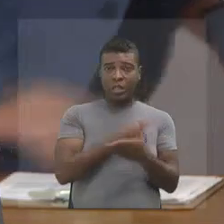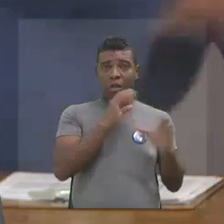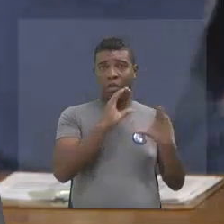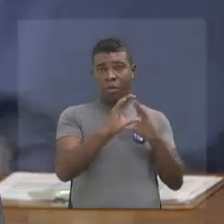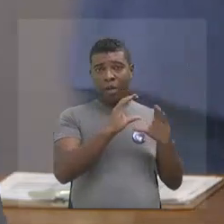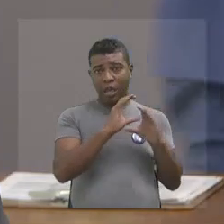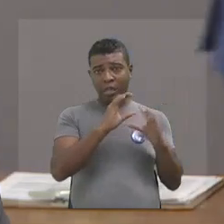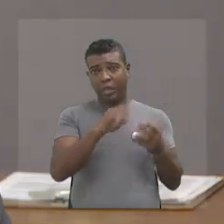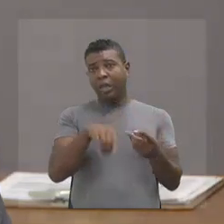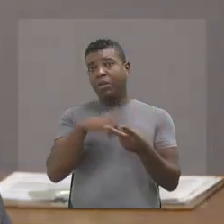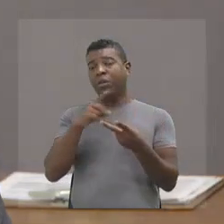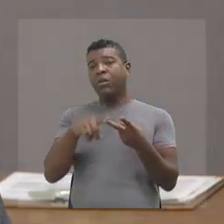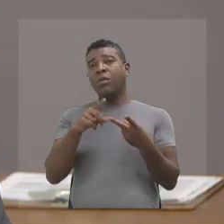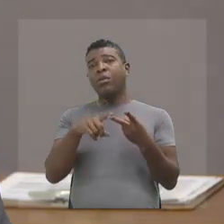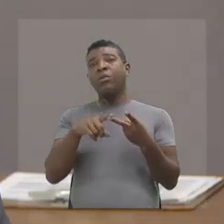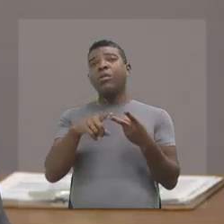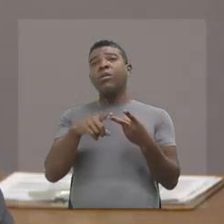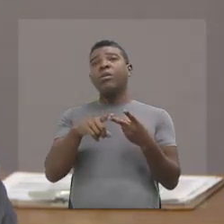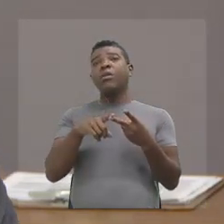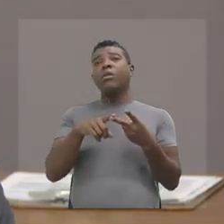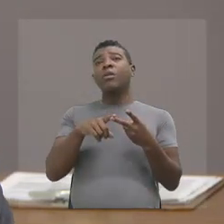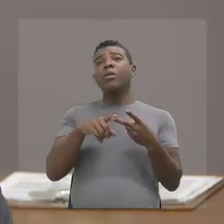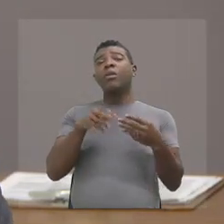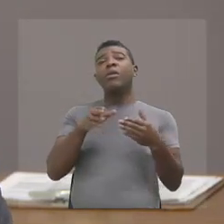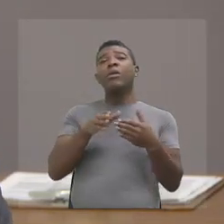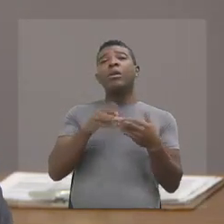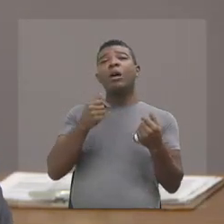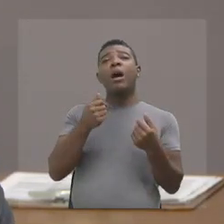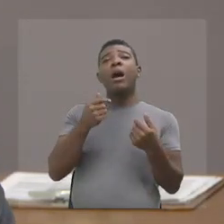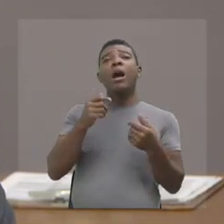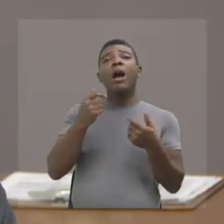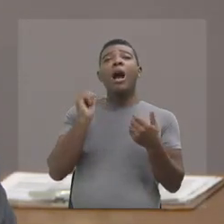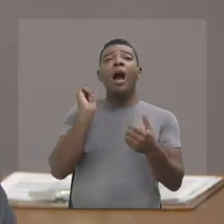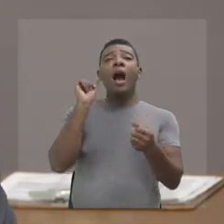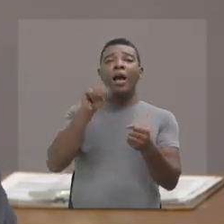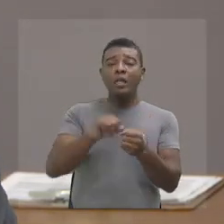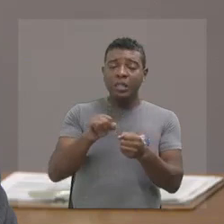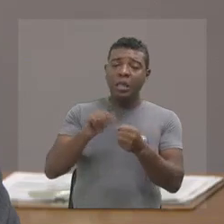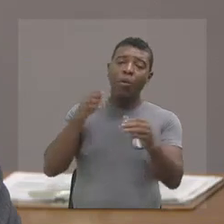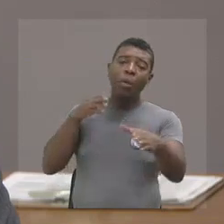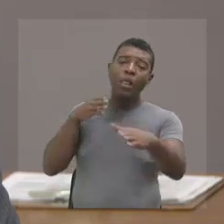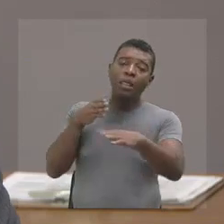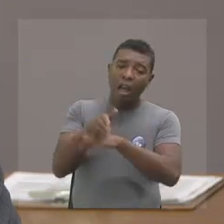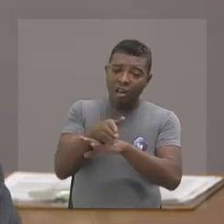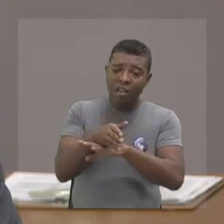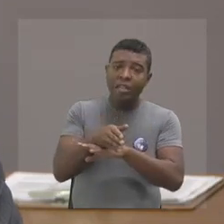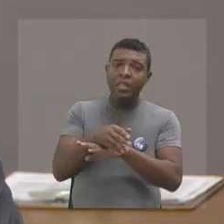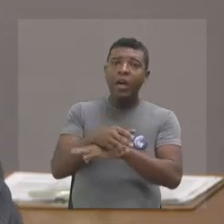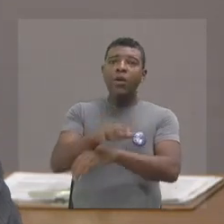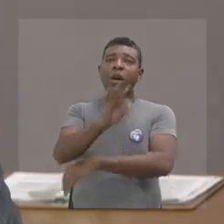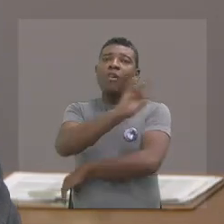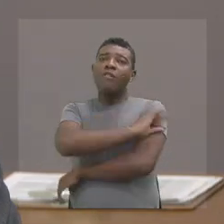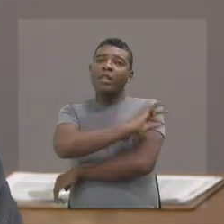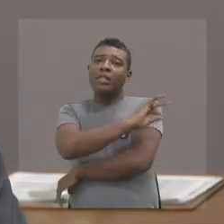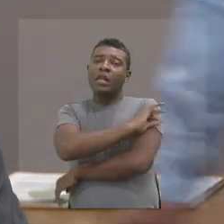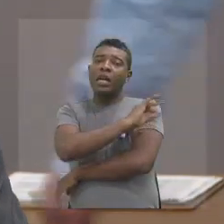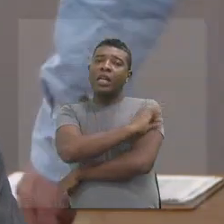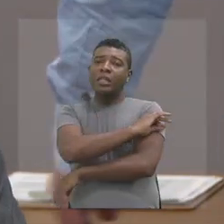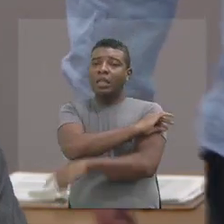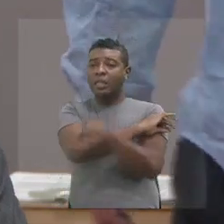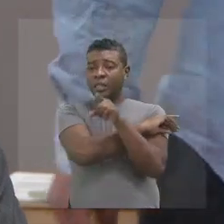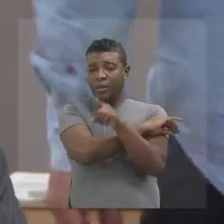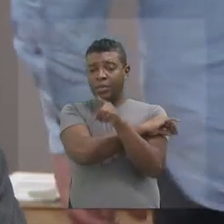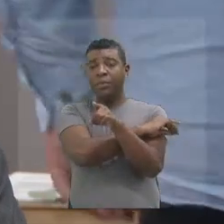e a outra como solicitar uma ação e uma intervenção é de fiscalização nessas